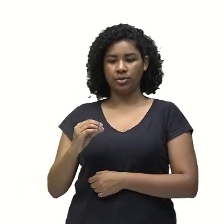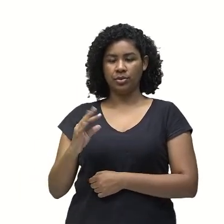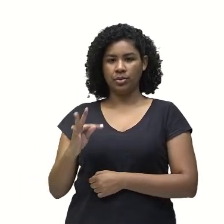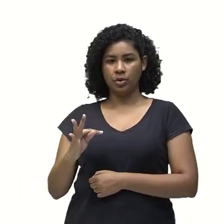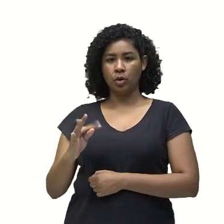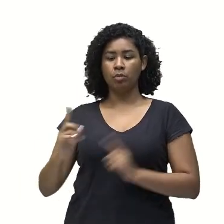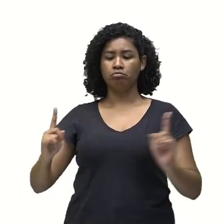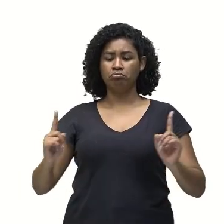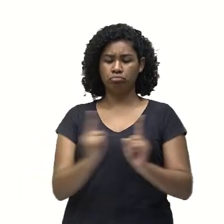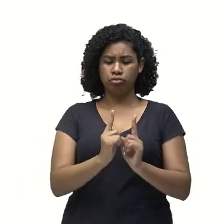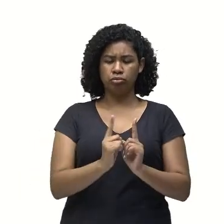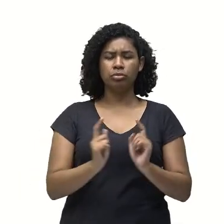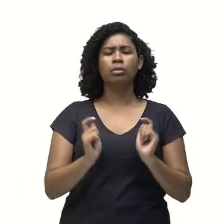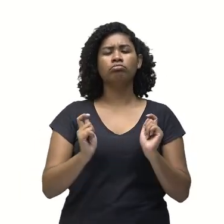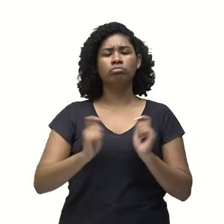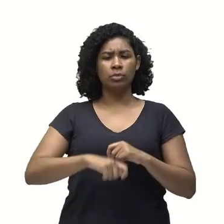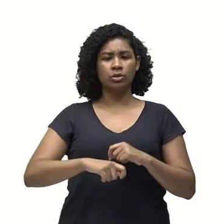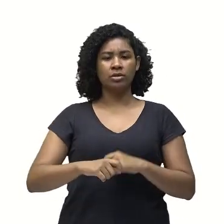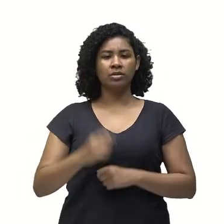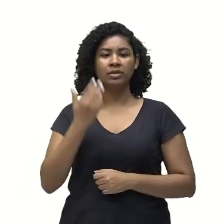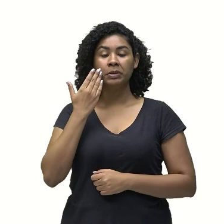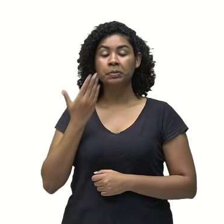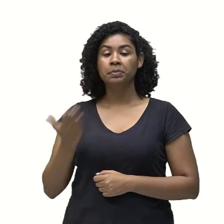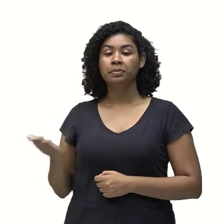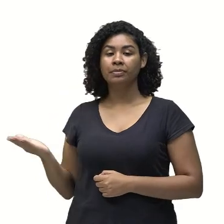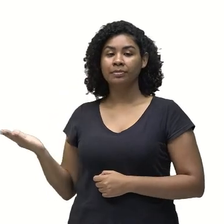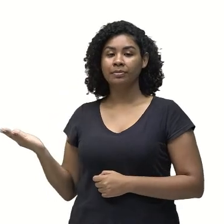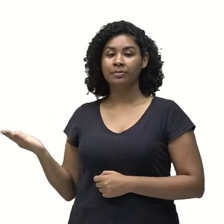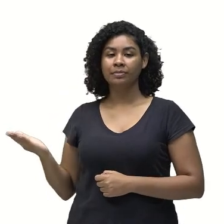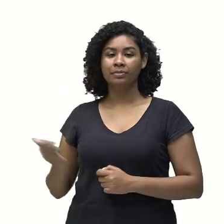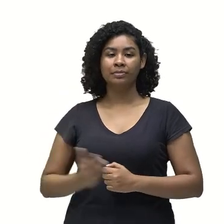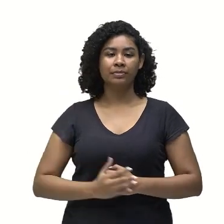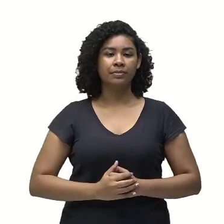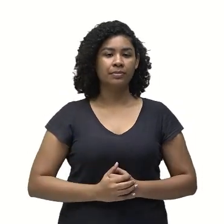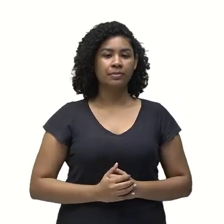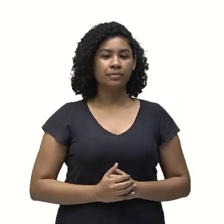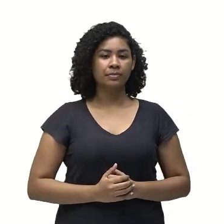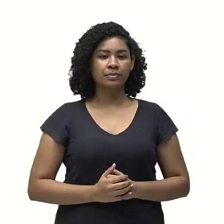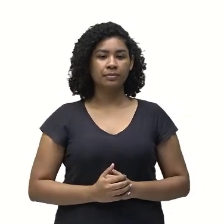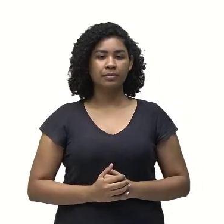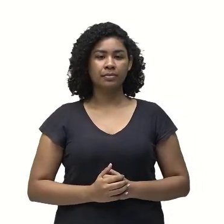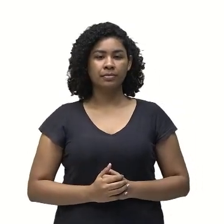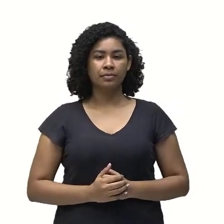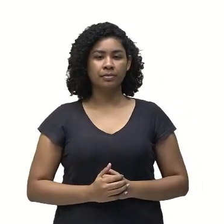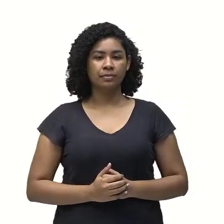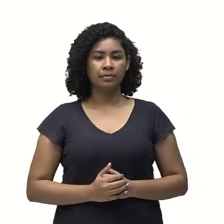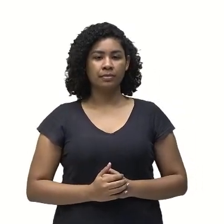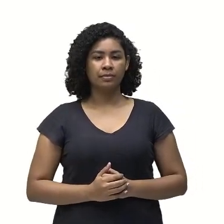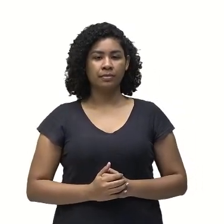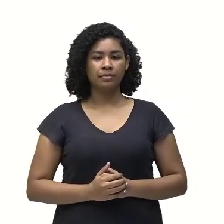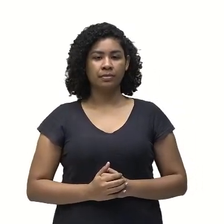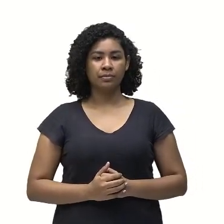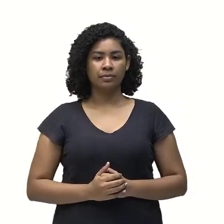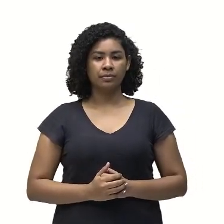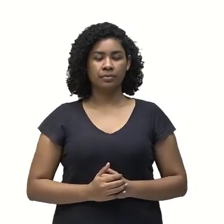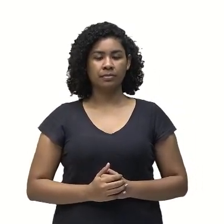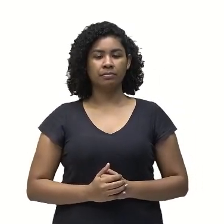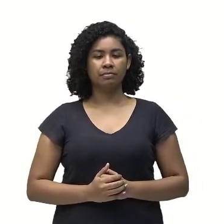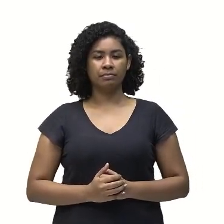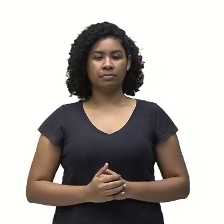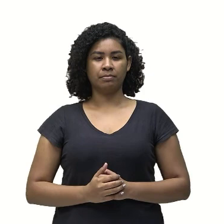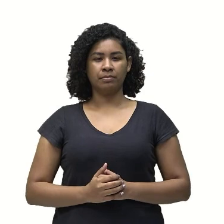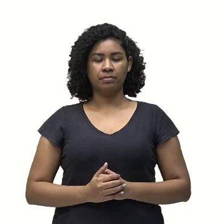fazer a forma contraída. Vamos ver aqui, ó. Was not. Eu junto as duas